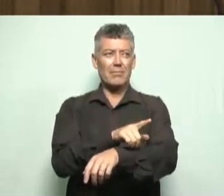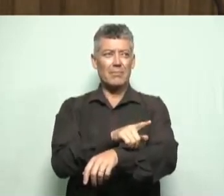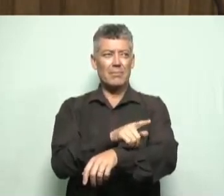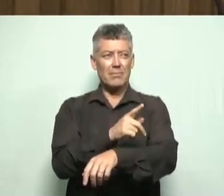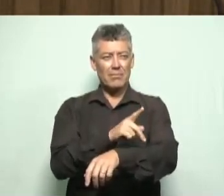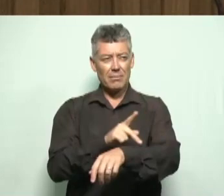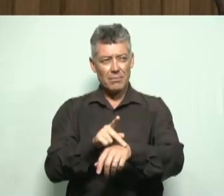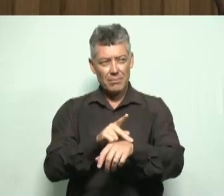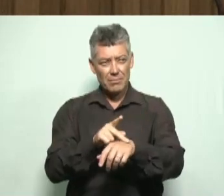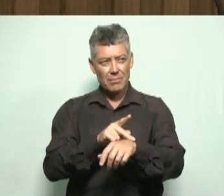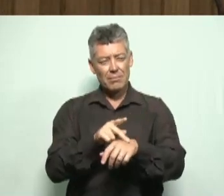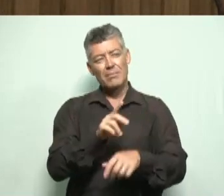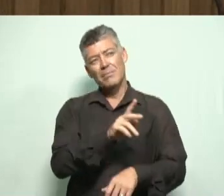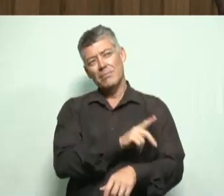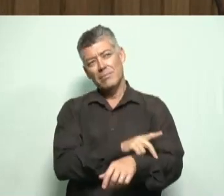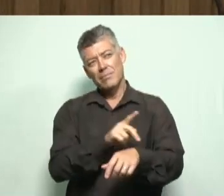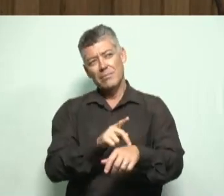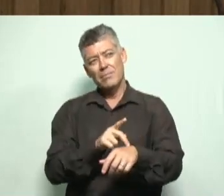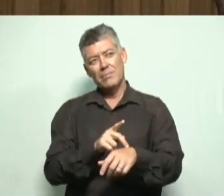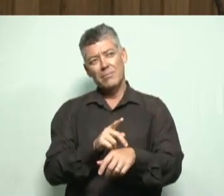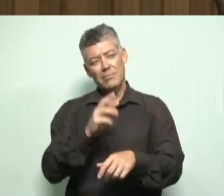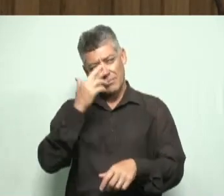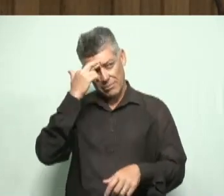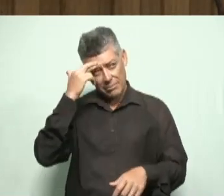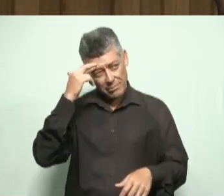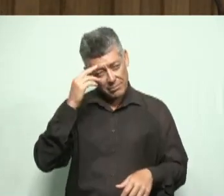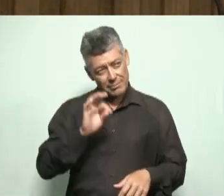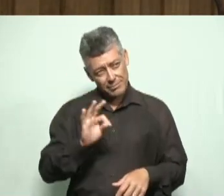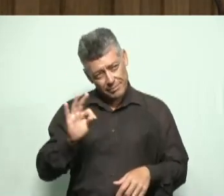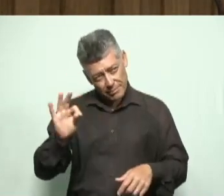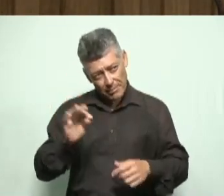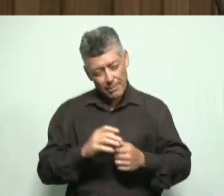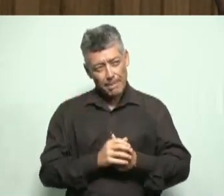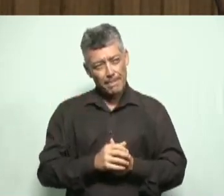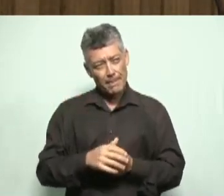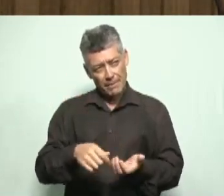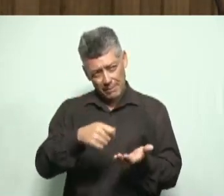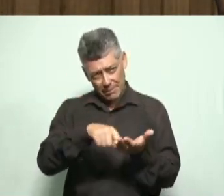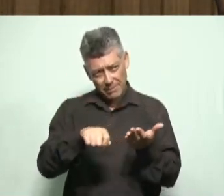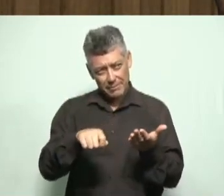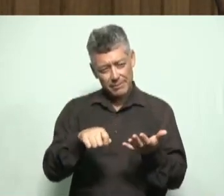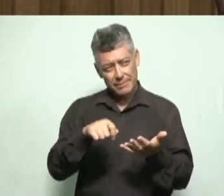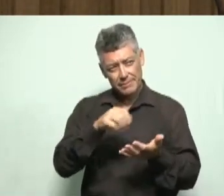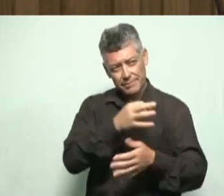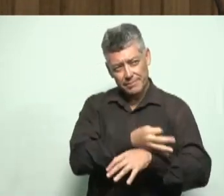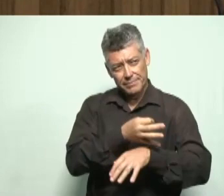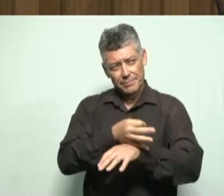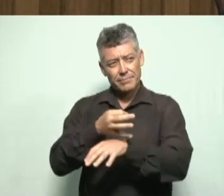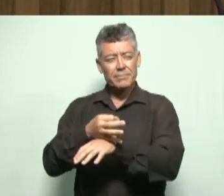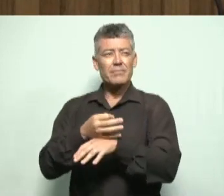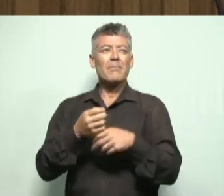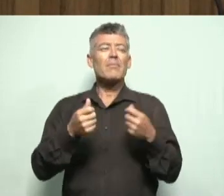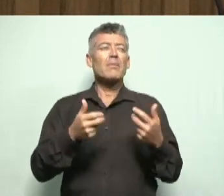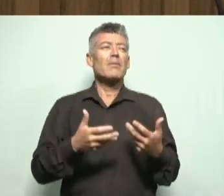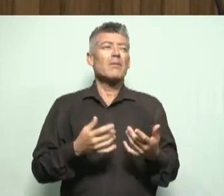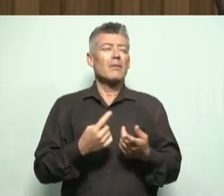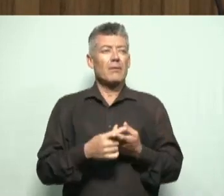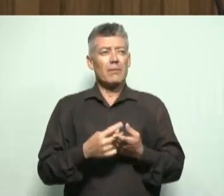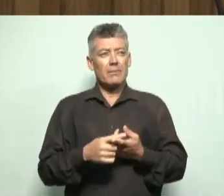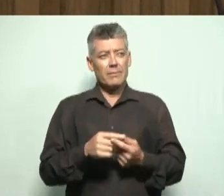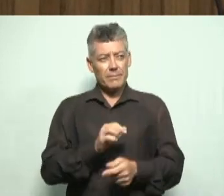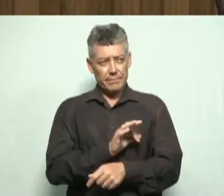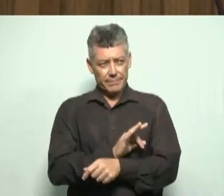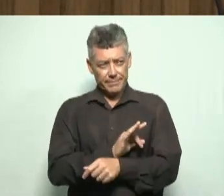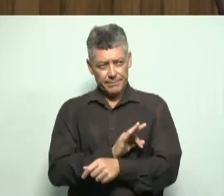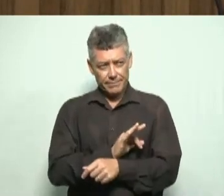Preto Aquino, professor Roberto, Ranieri Barbosa, Teste Noco. Justificadas as ausências do vereador Felipe